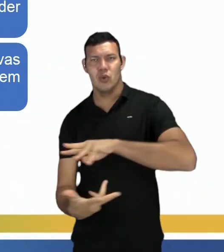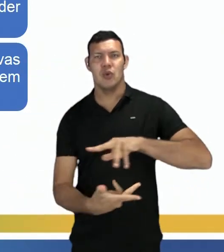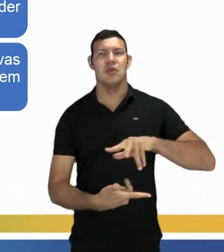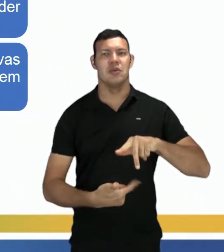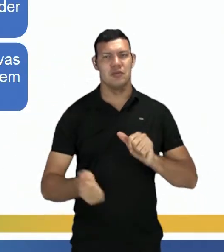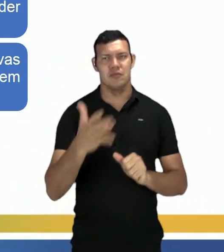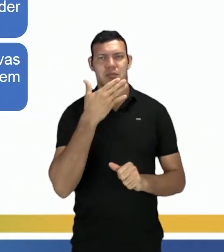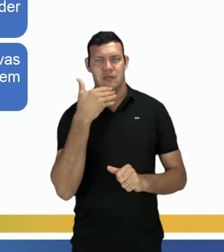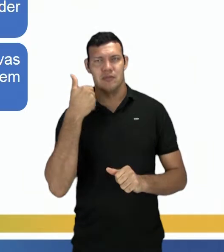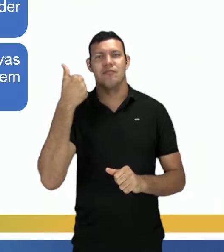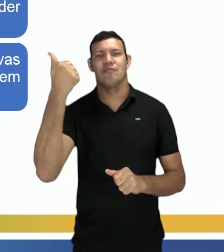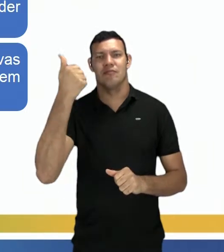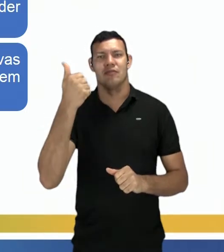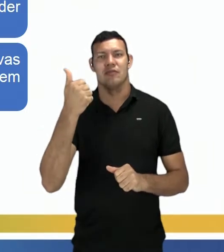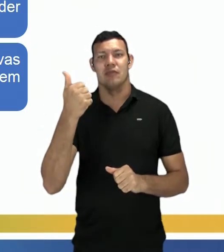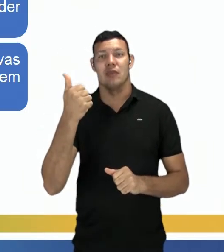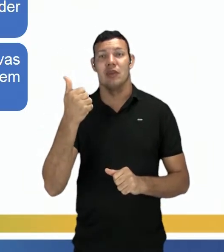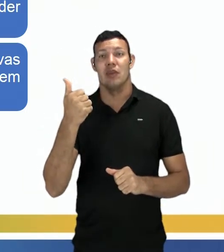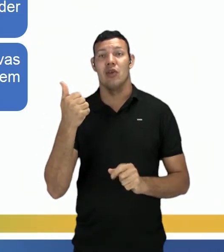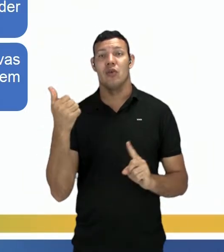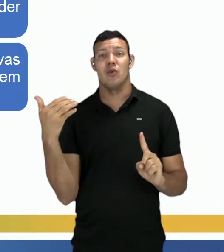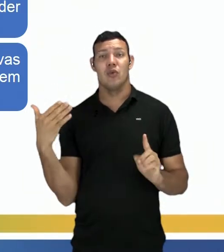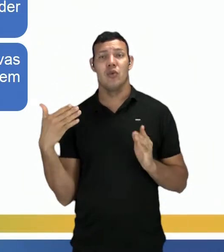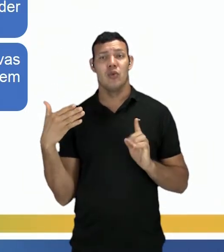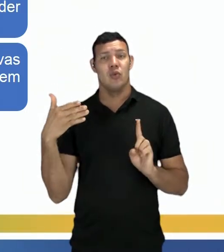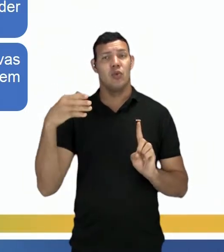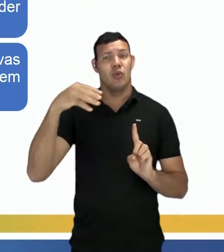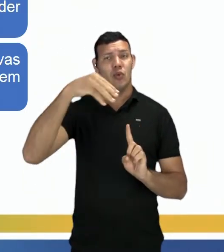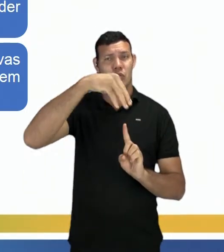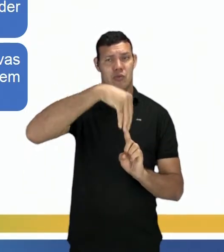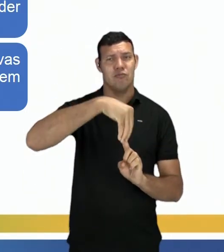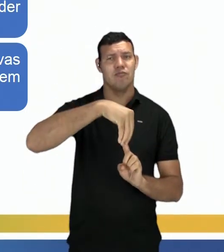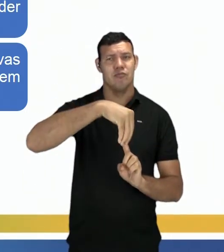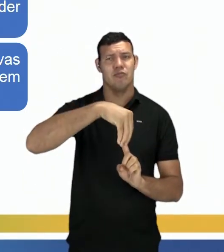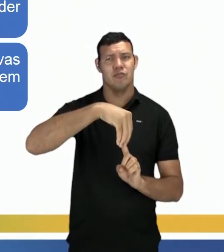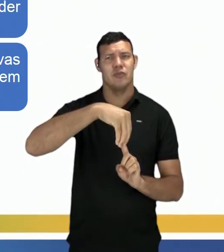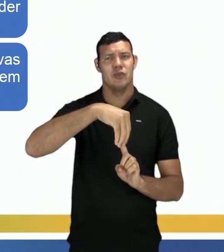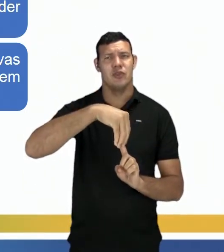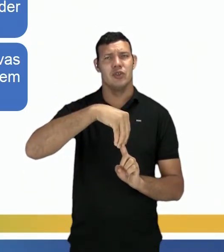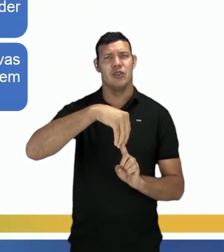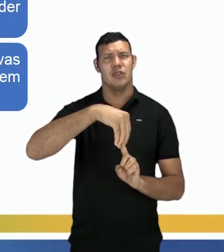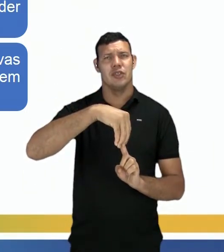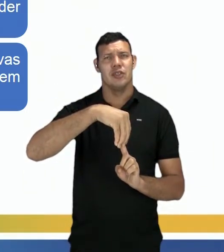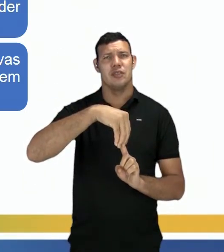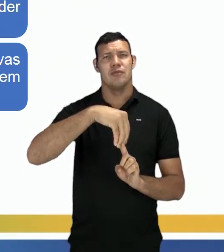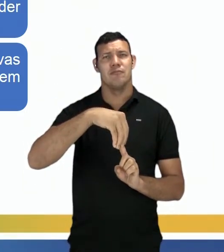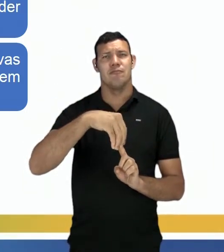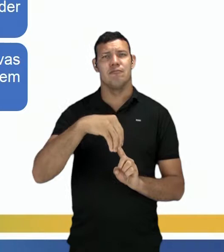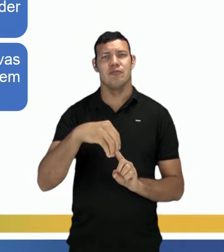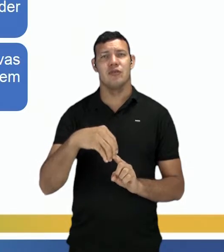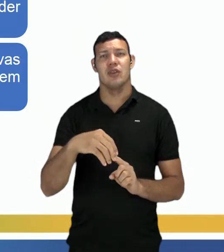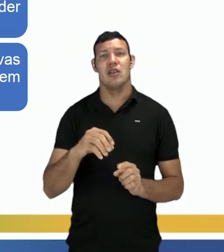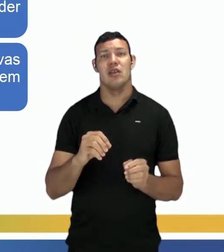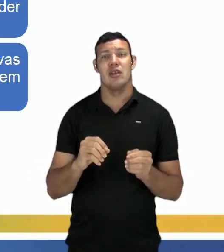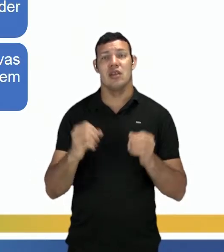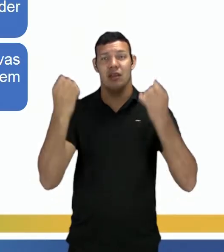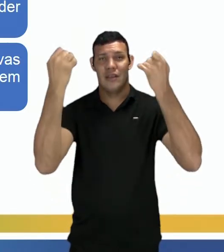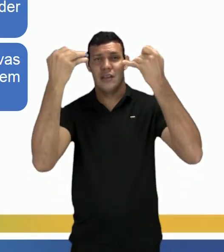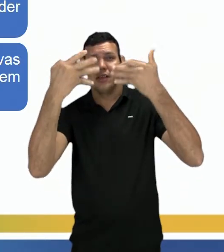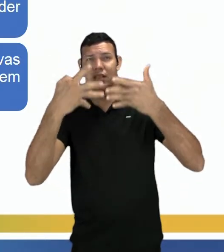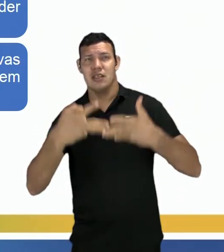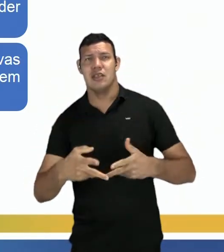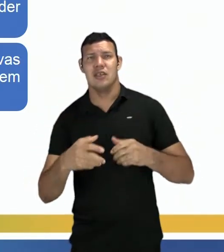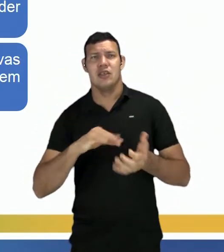ciência tem como objetivo explicar o mundo natural, por isso estudá-la para termos ferramentas para entender